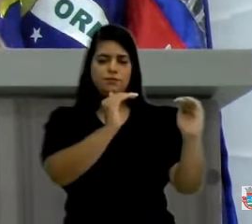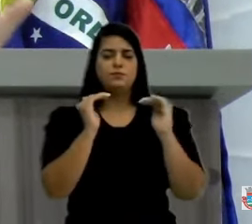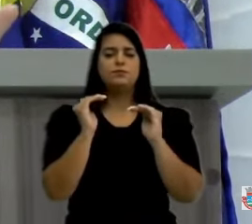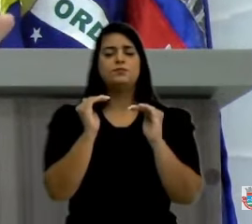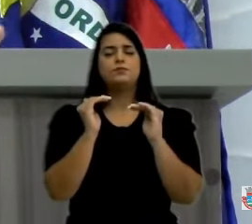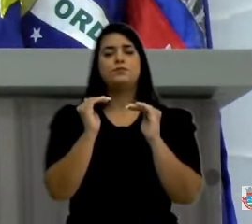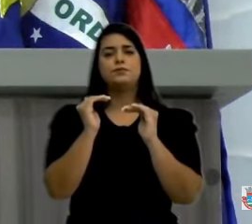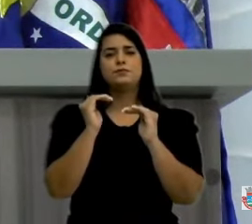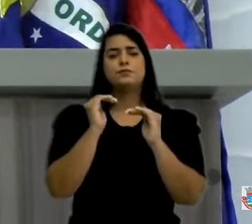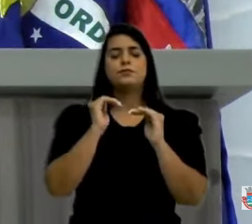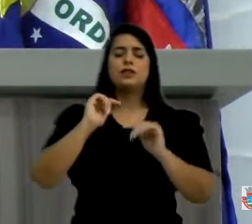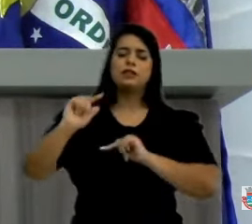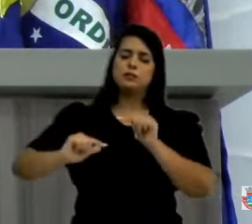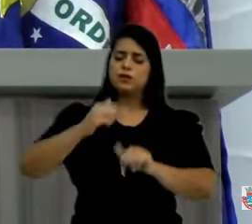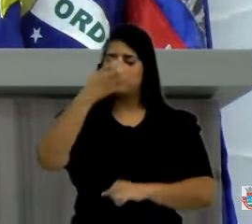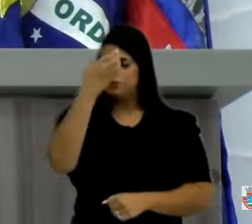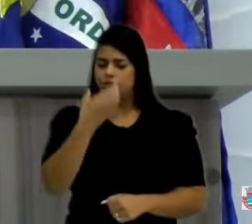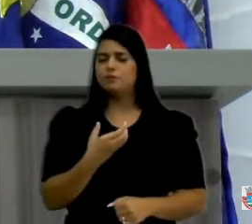muita seriedade